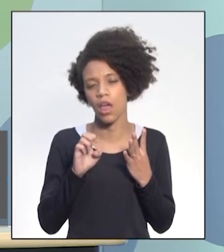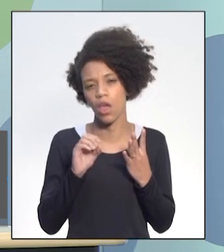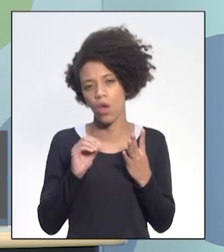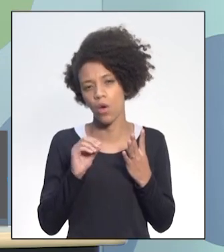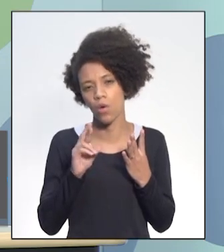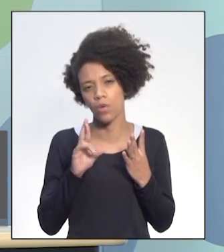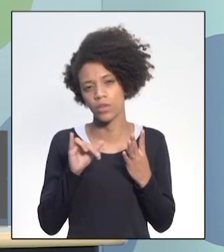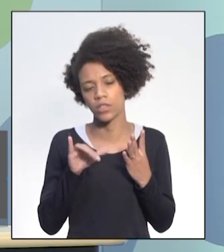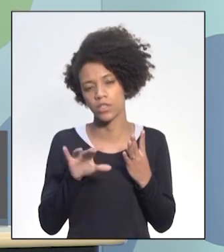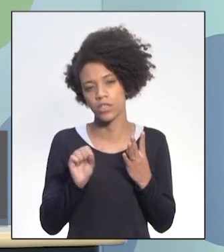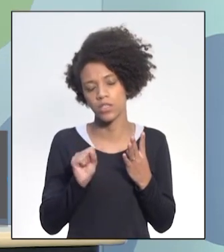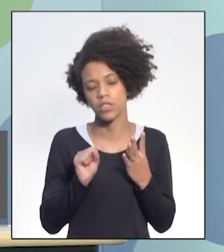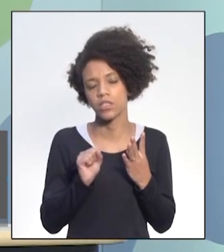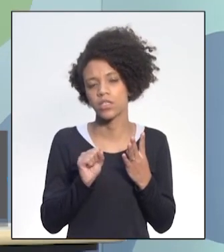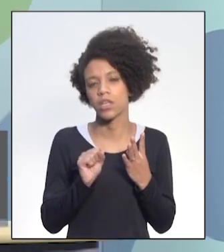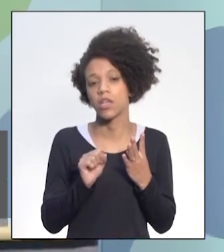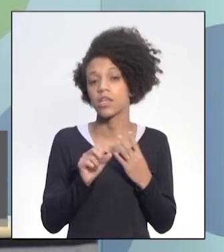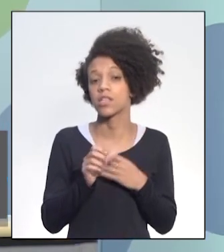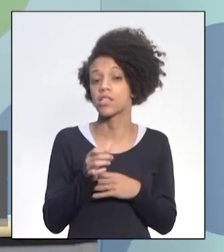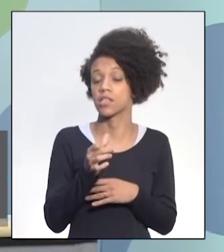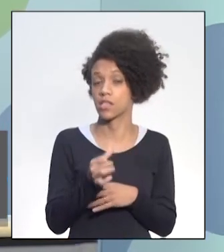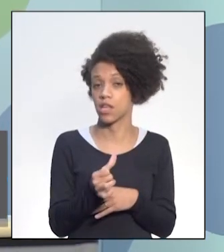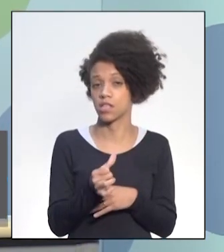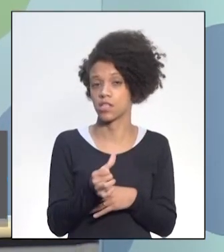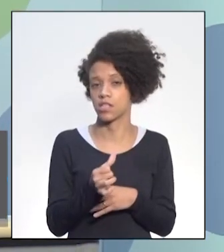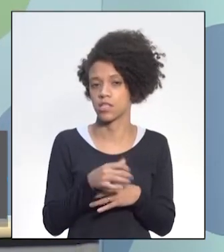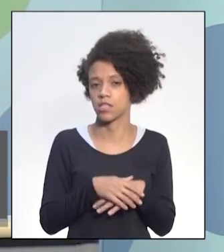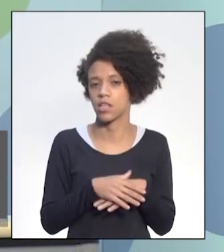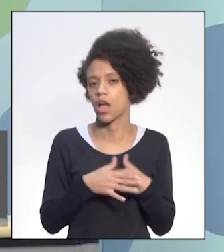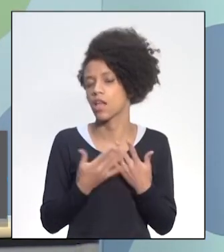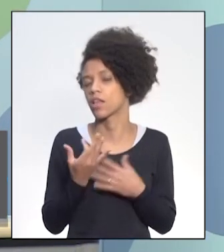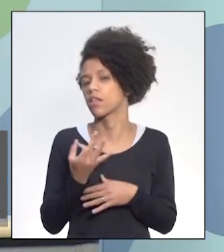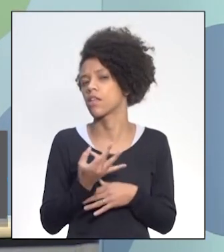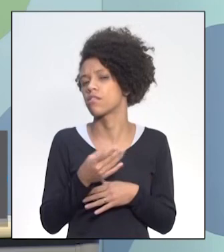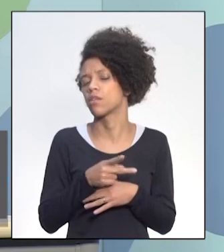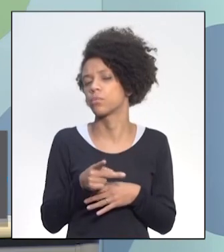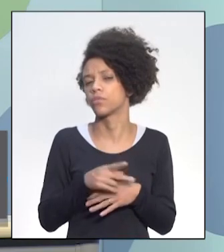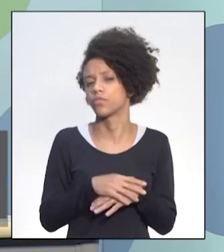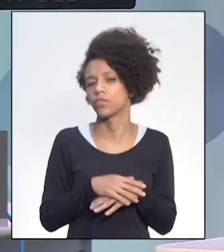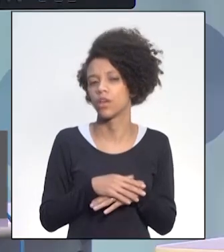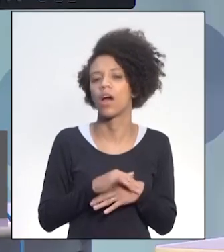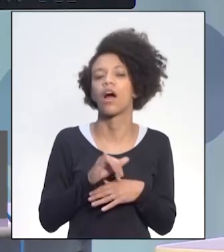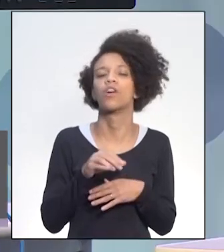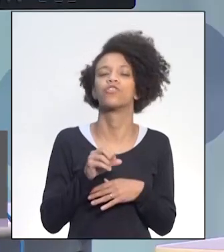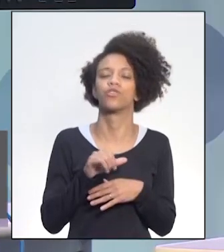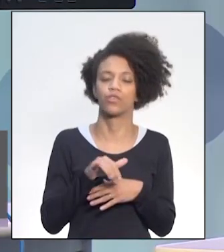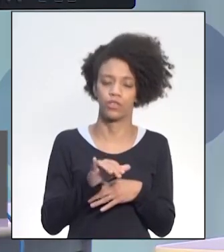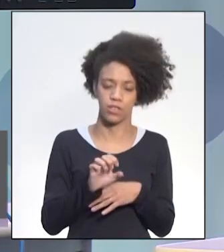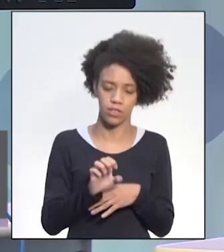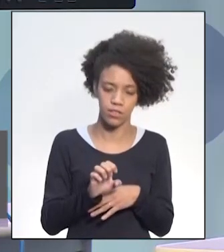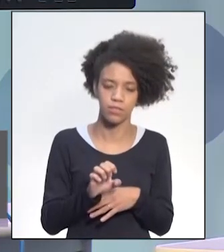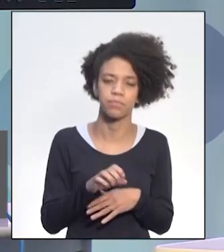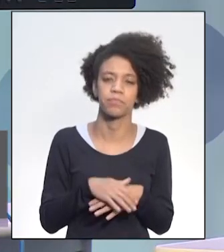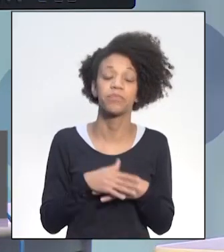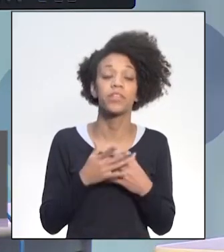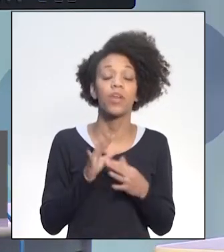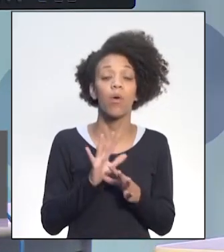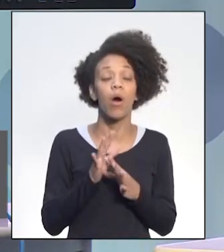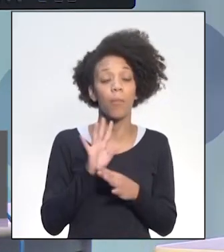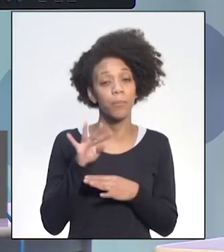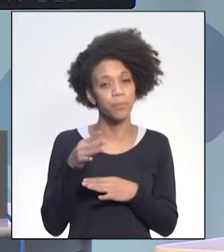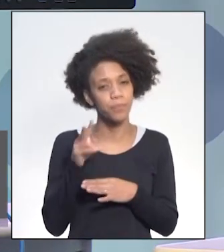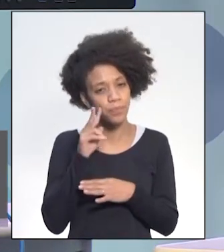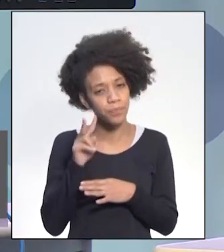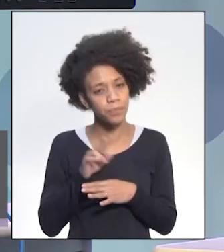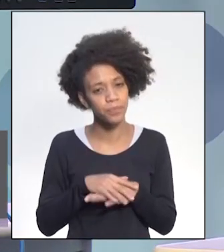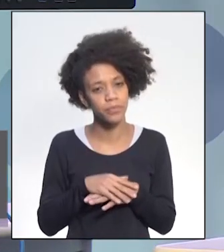e a Joyce responderam 6. Quem está certo aí, professora? A Joyce. Então, vamos lá, pessoal, olha na tabela.